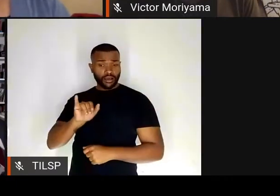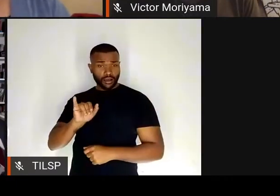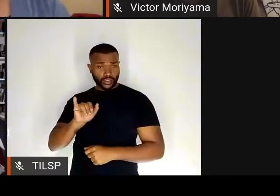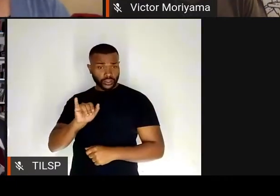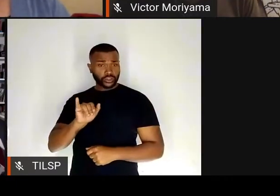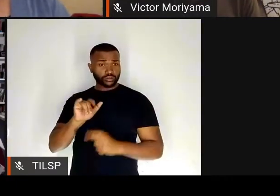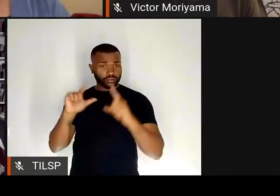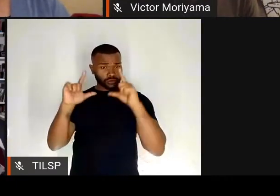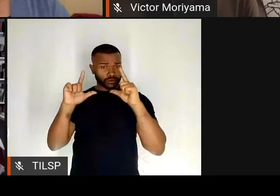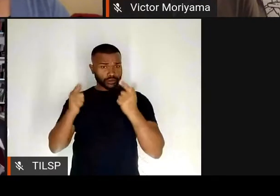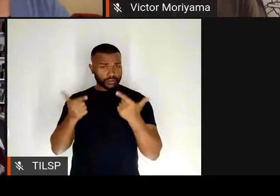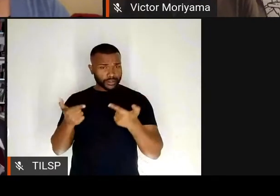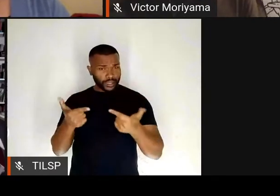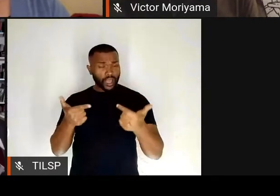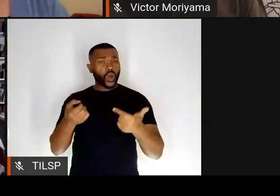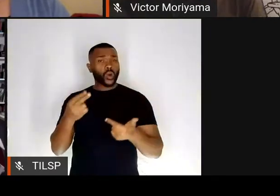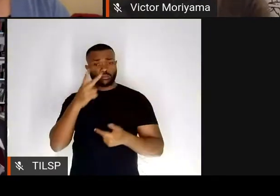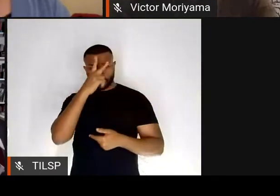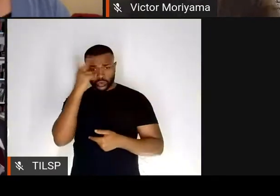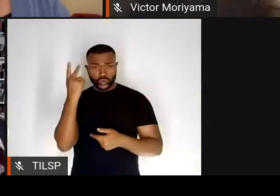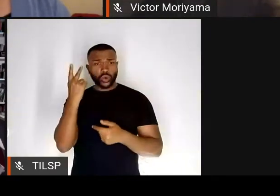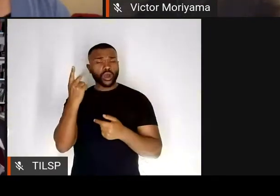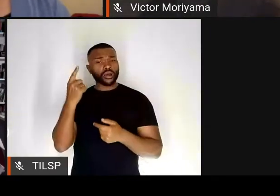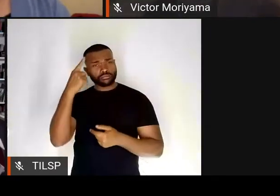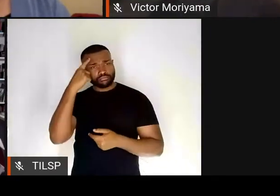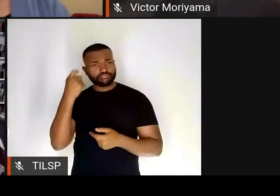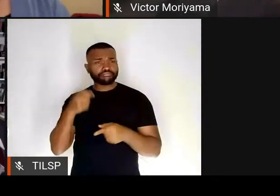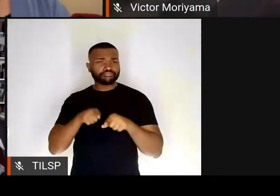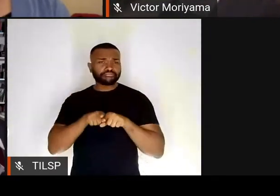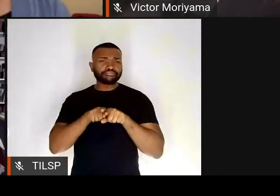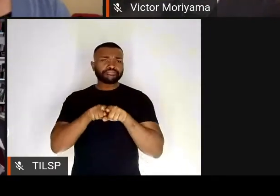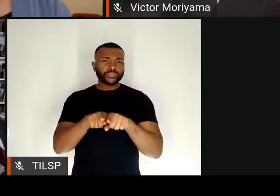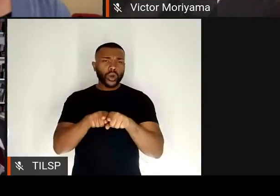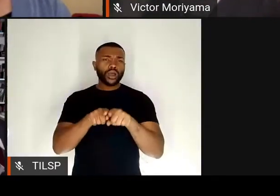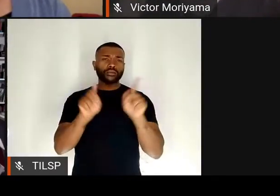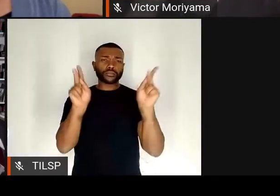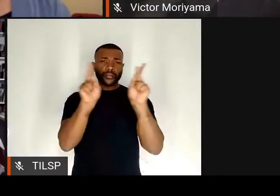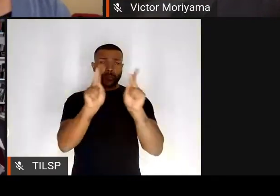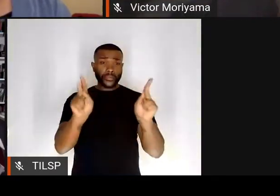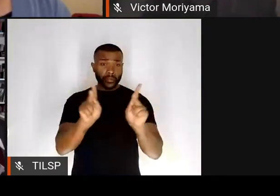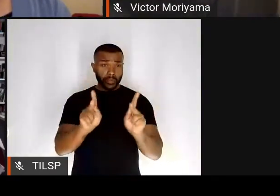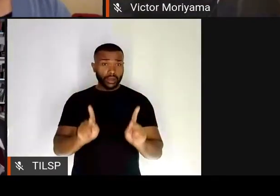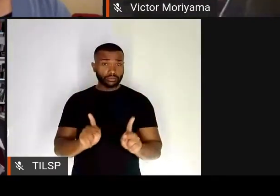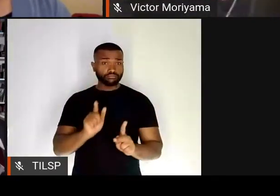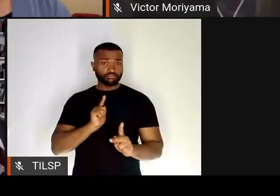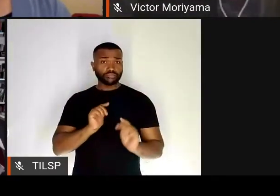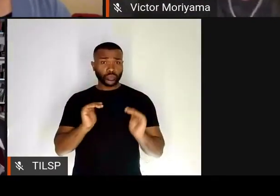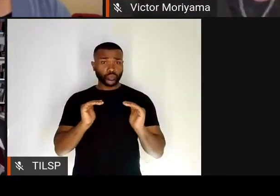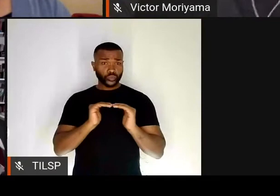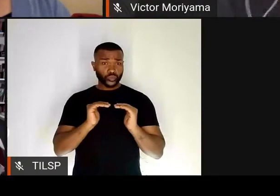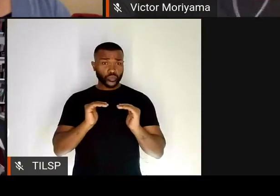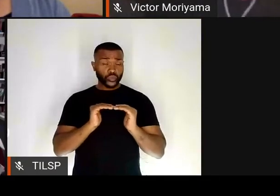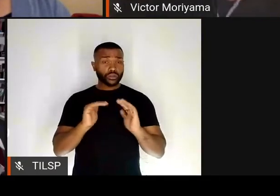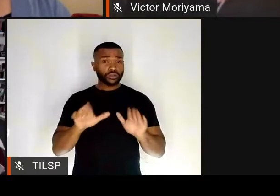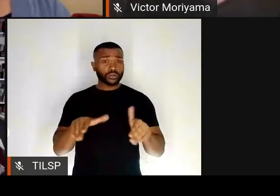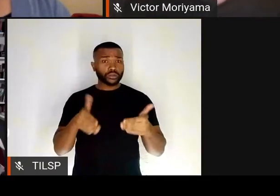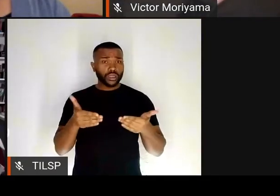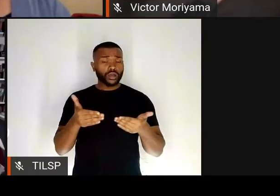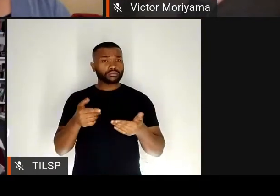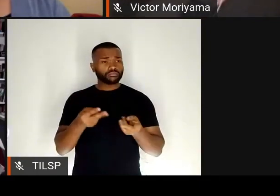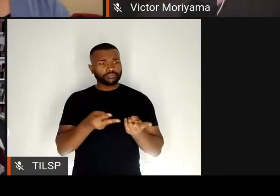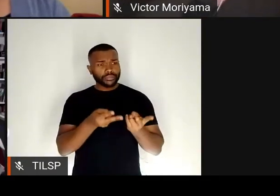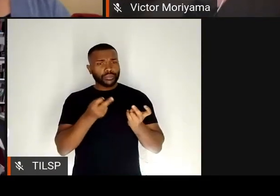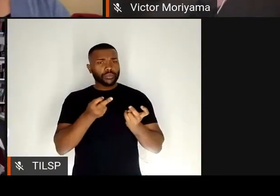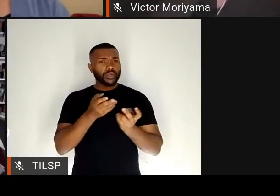se associavam a essa ideia pacifista, né, do Friedrich, eles se viram